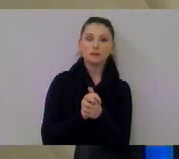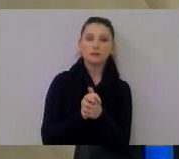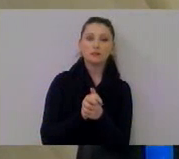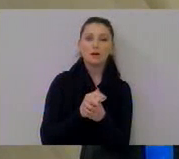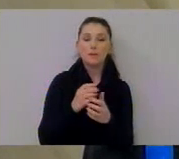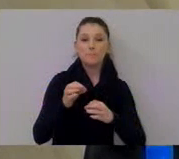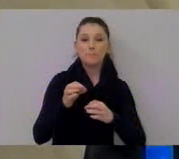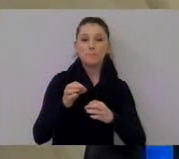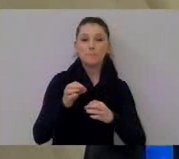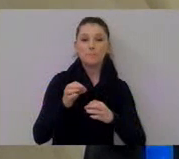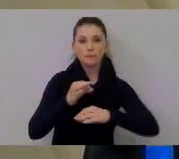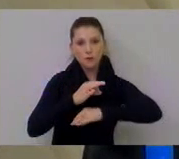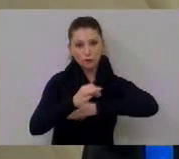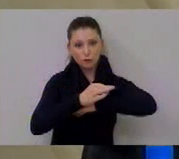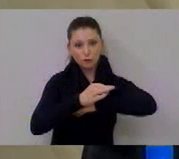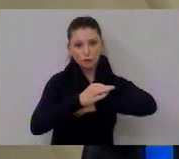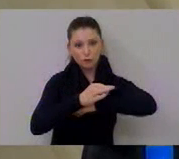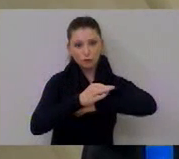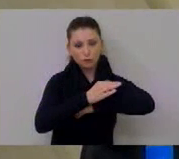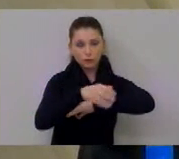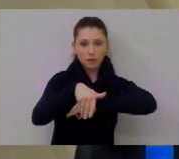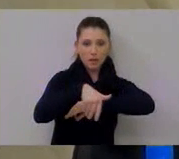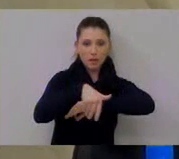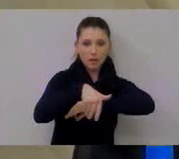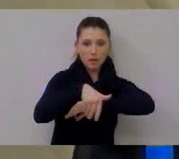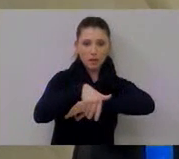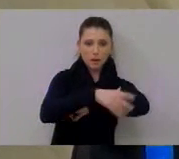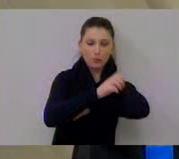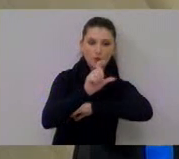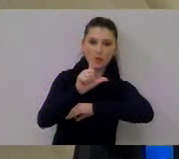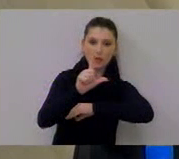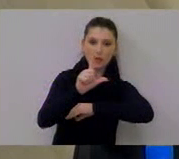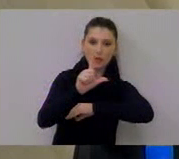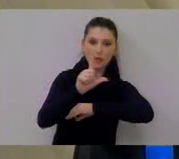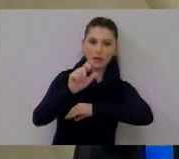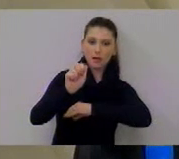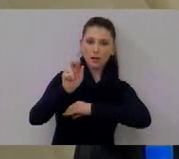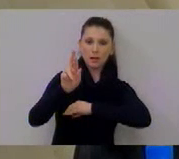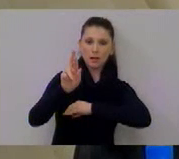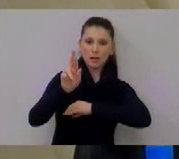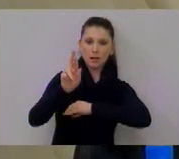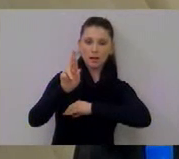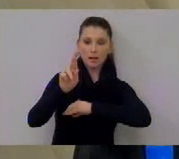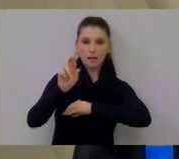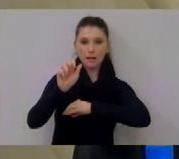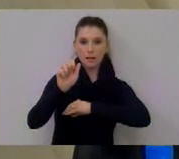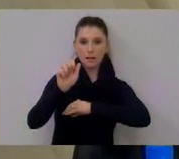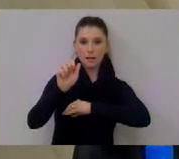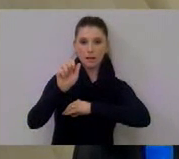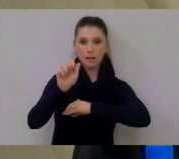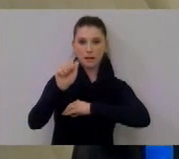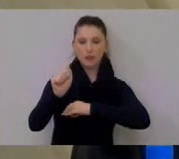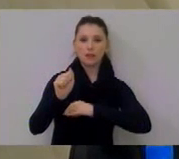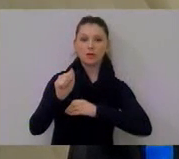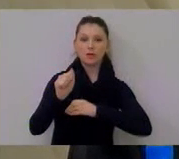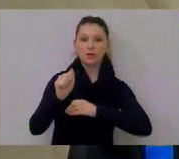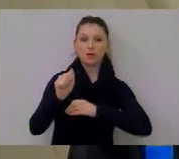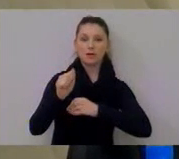pavimentação da rua Laura Bordini da Silva,